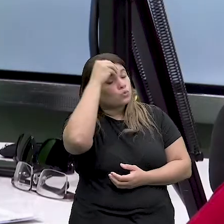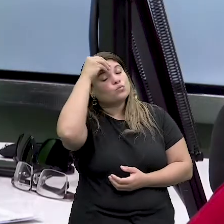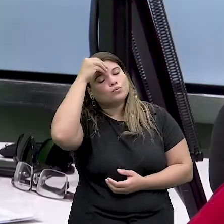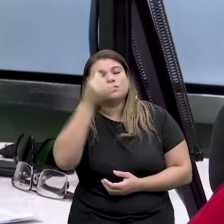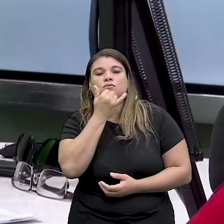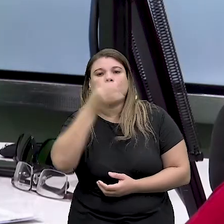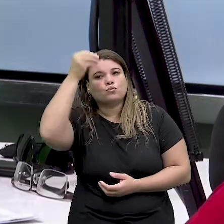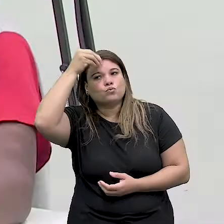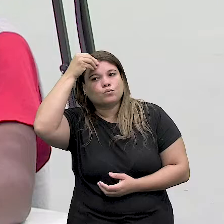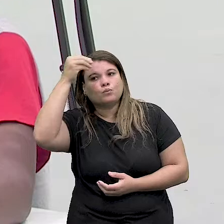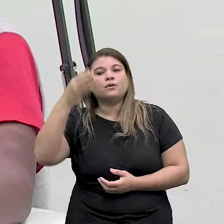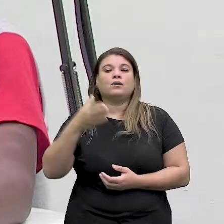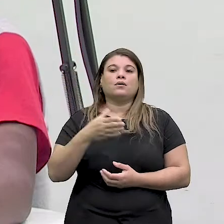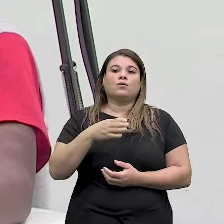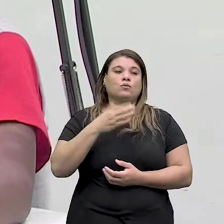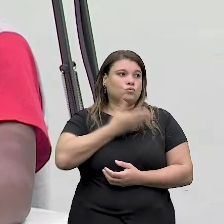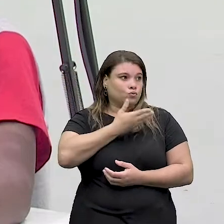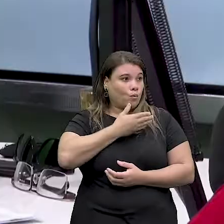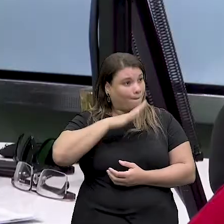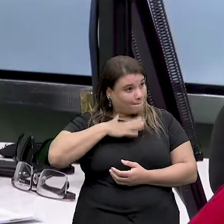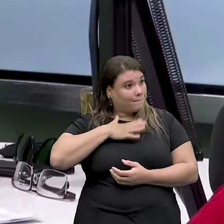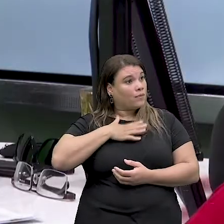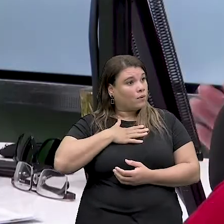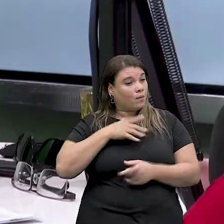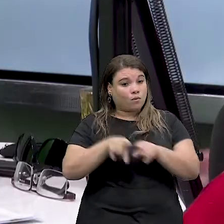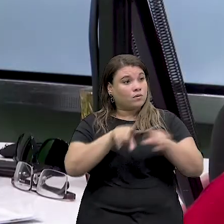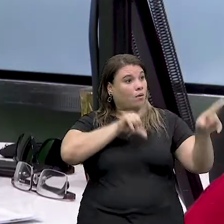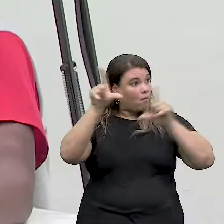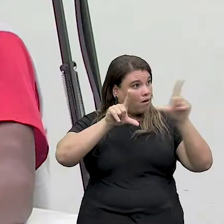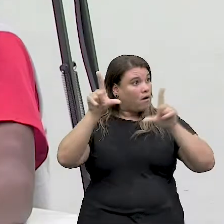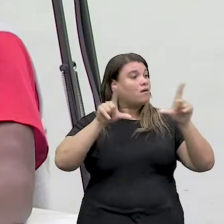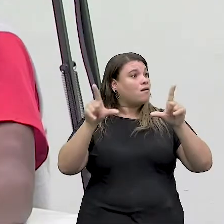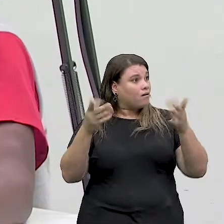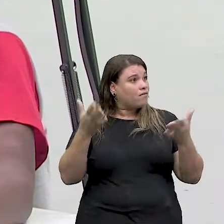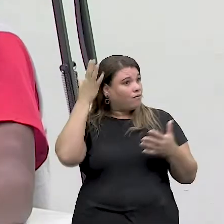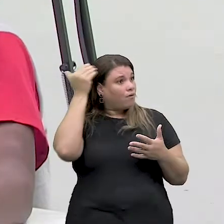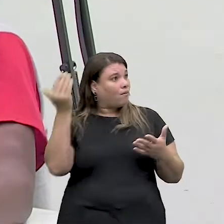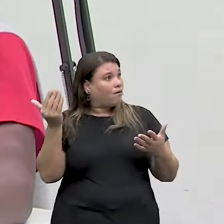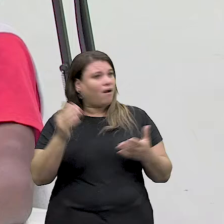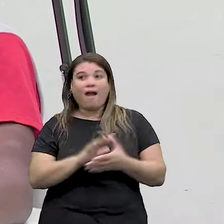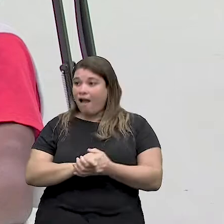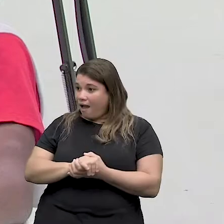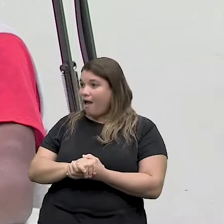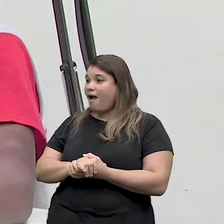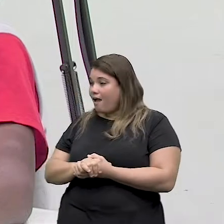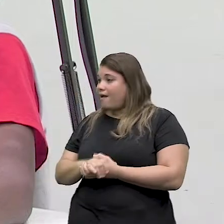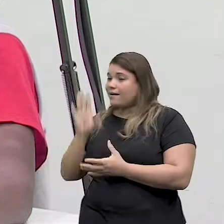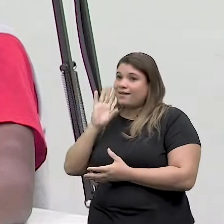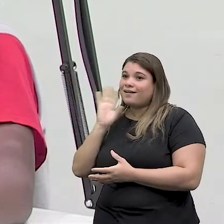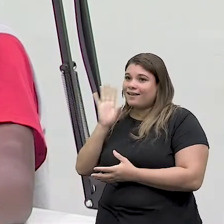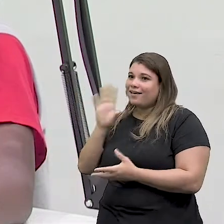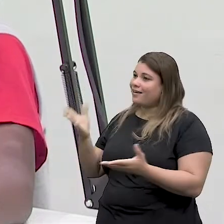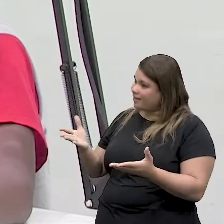quem sabe, né? Pois é, por isso que... Pode ser até um apresentador juvenil Vai, aí, ó. ué. A TV Educação é para dar visibilidade e voz aos